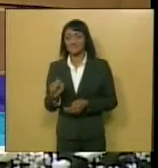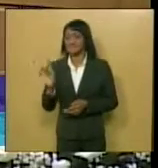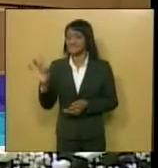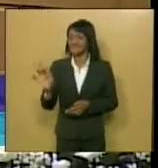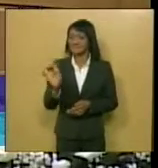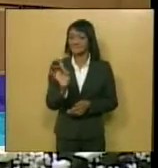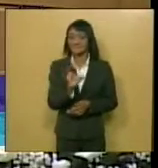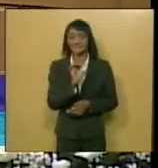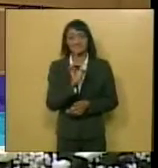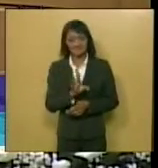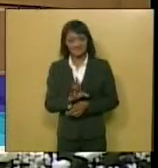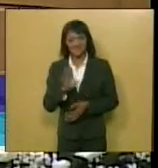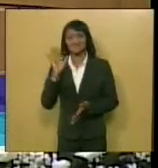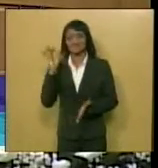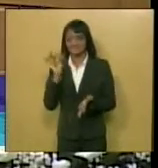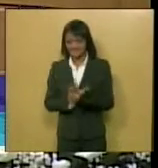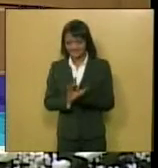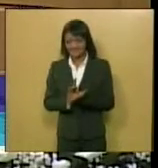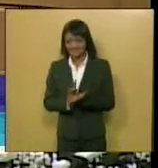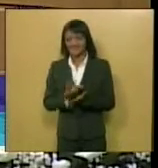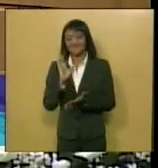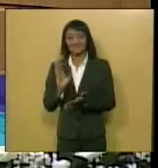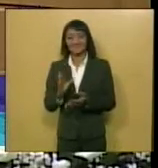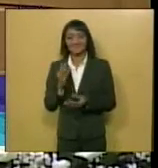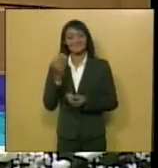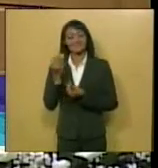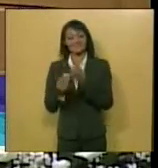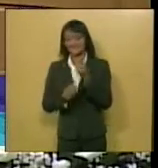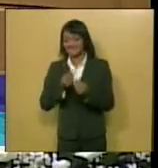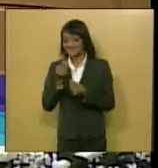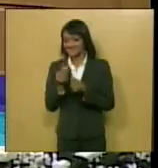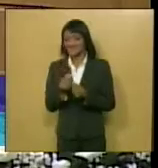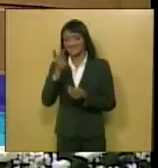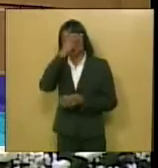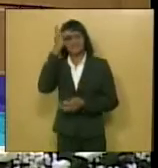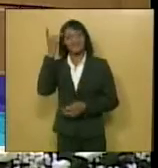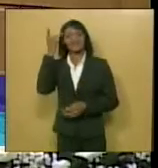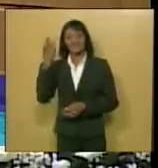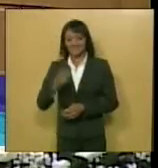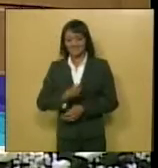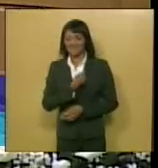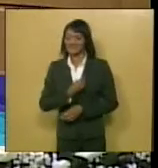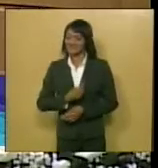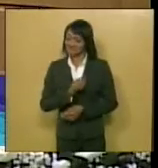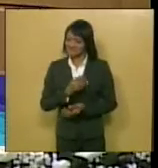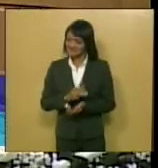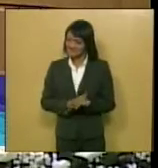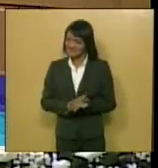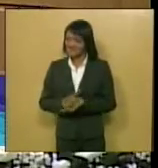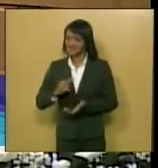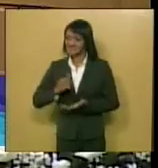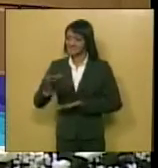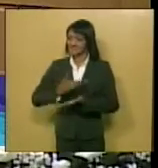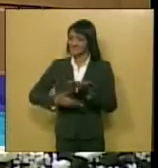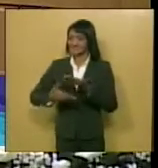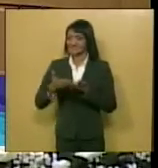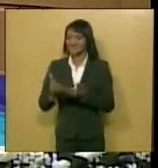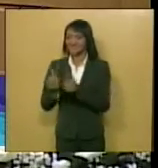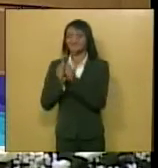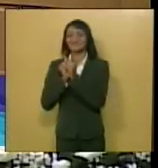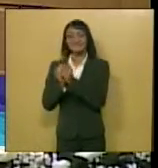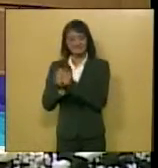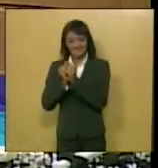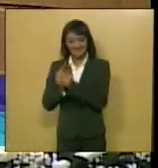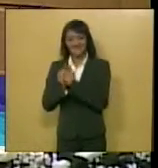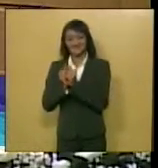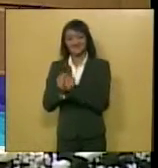grande armazém para atender às demandas dos moradores da região. Tinham uma relação de proximidade